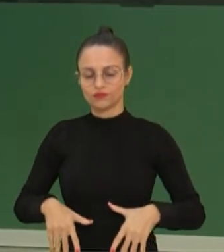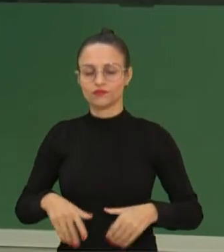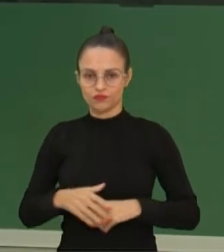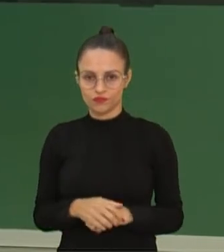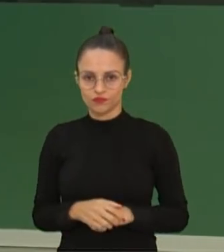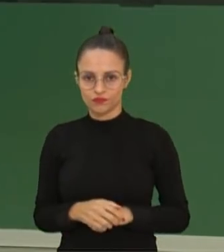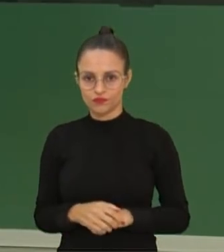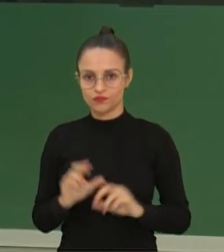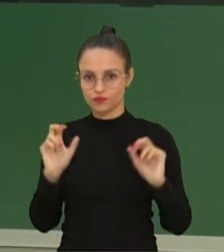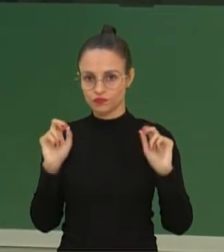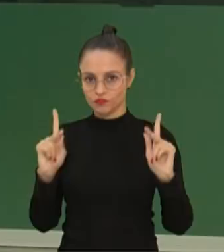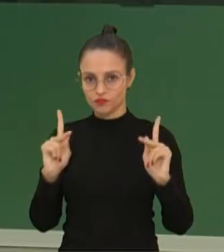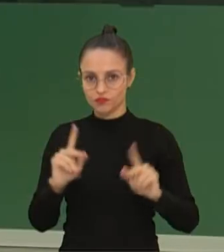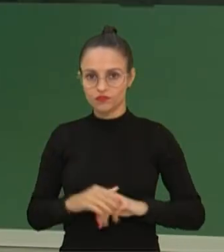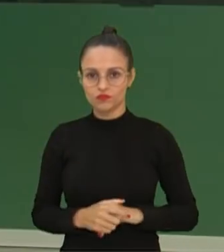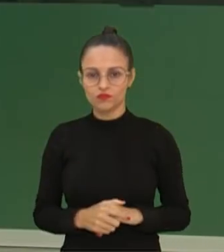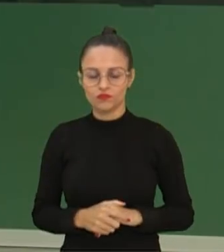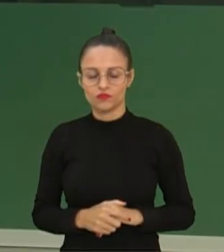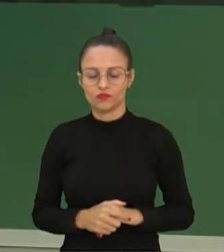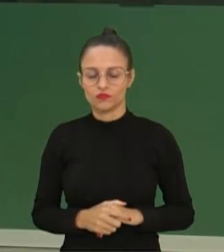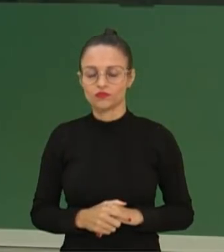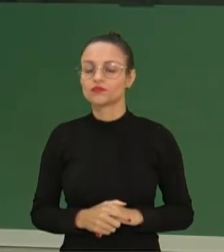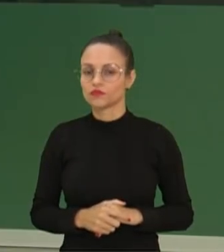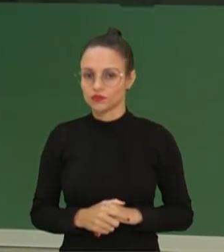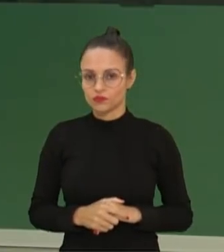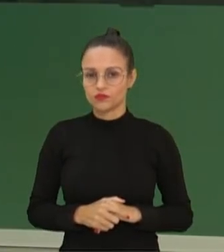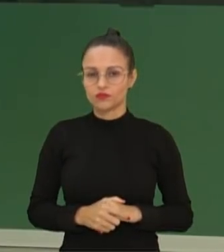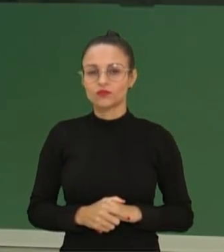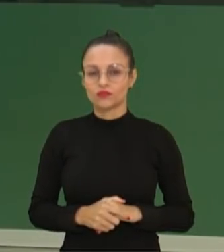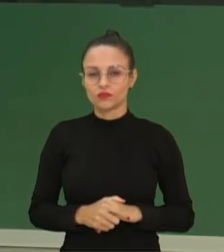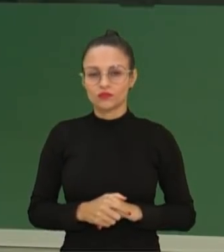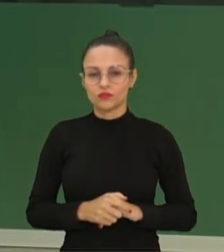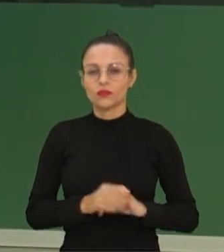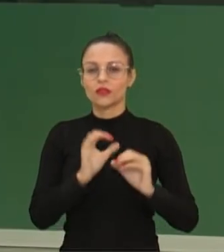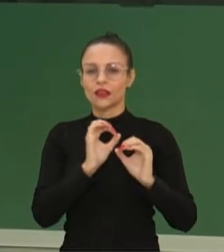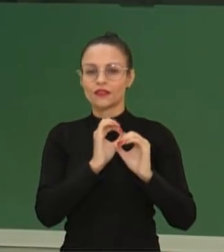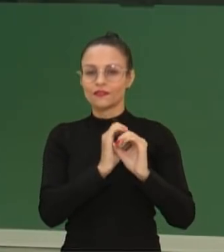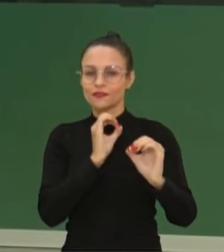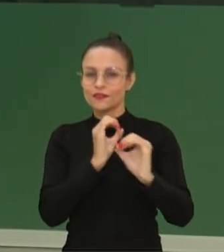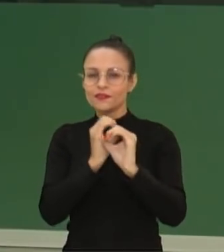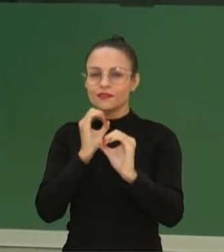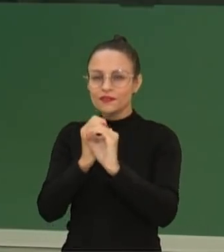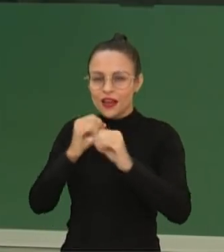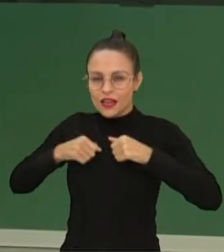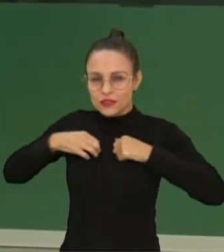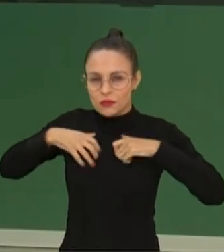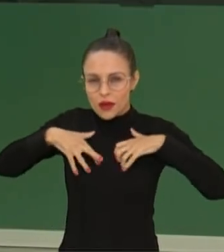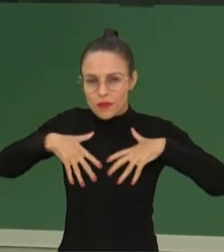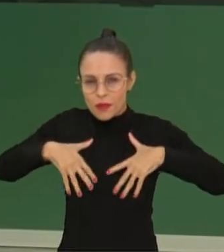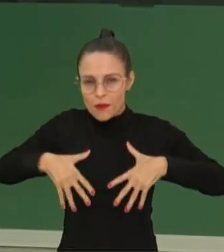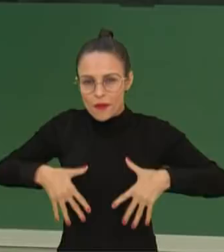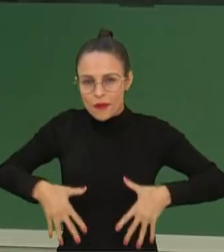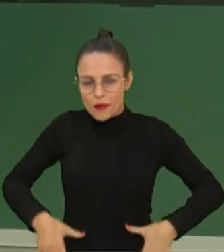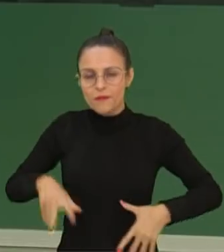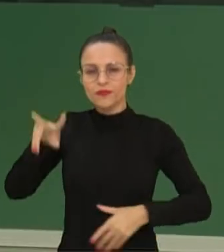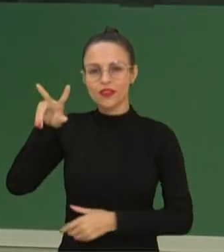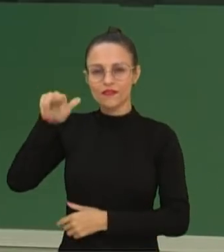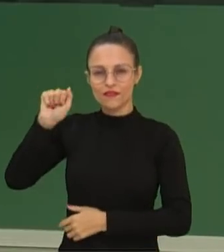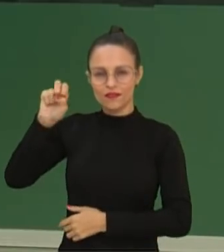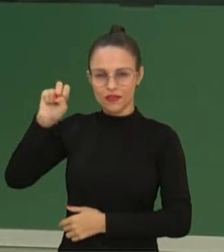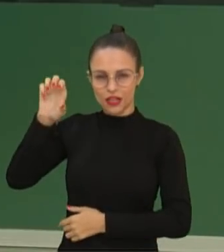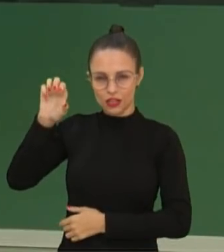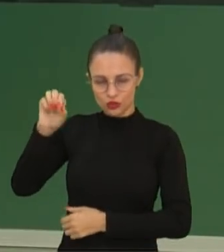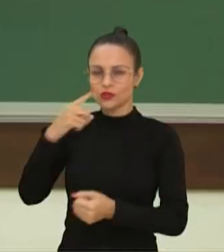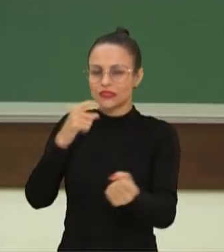materiais, ok? Quanto aos vasos sanguíneos que nós temos no nosso organismo,